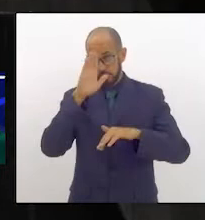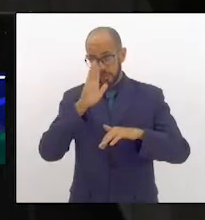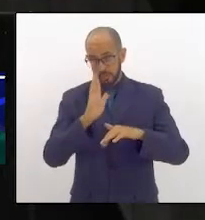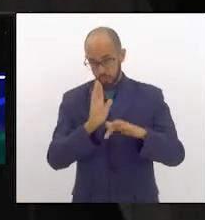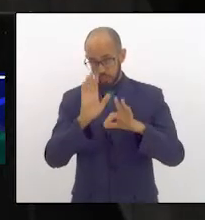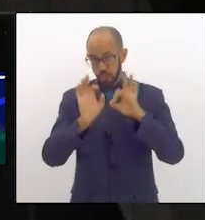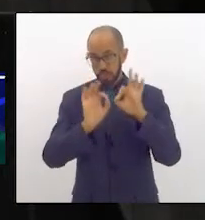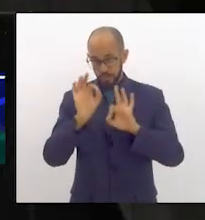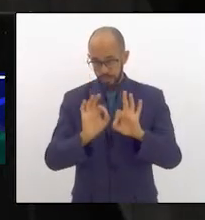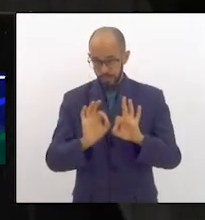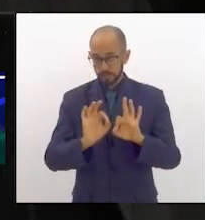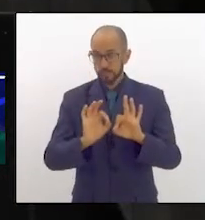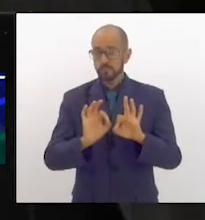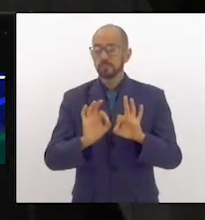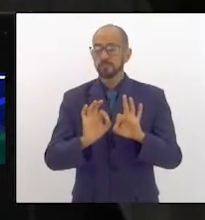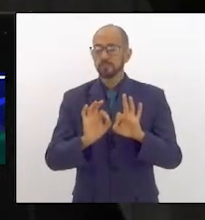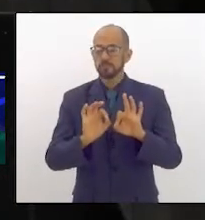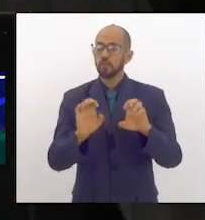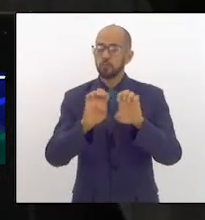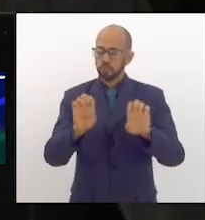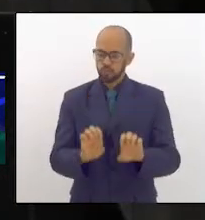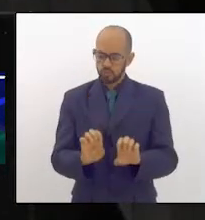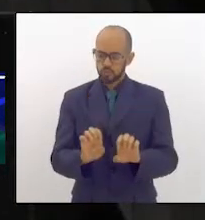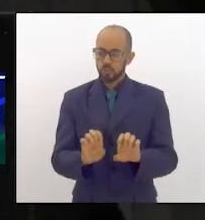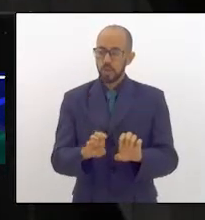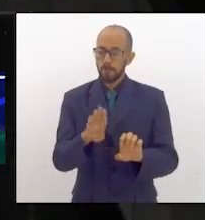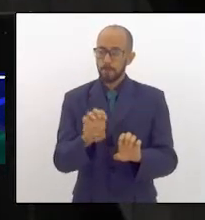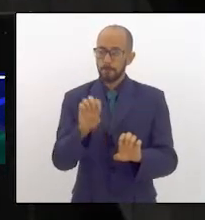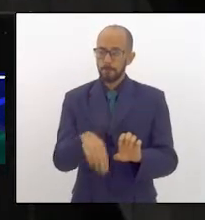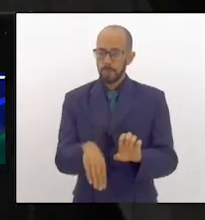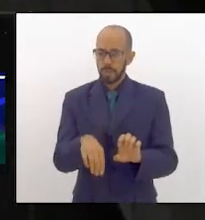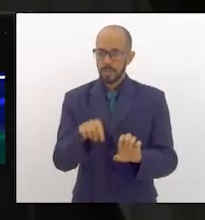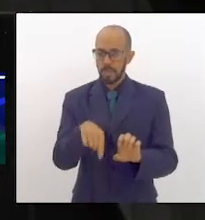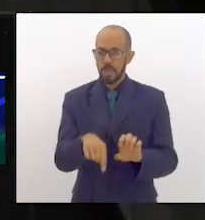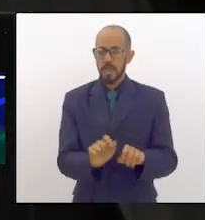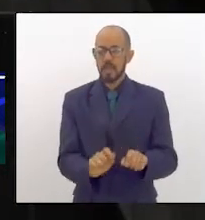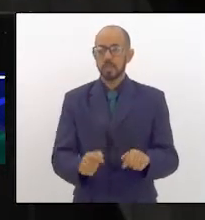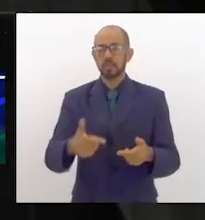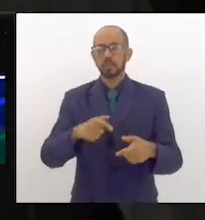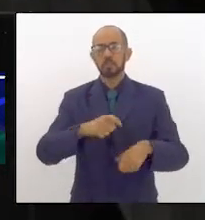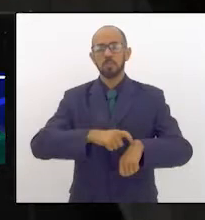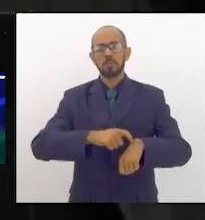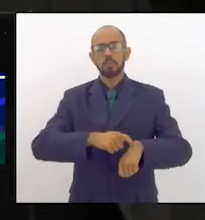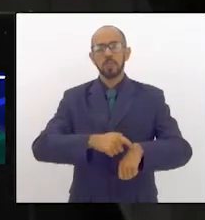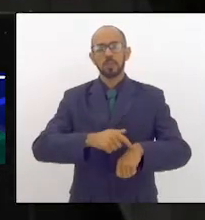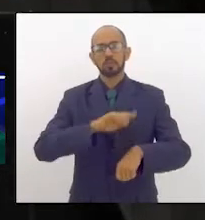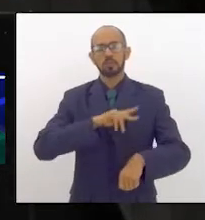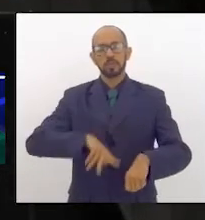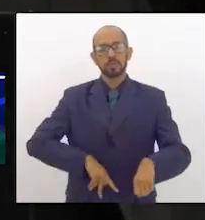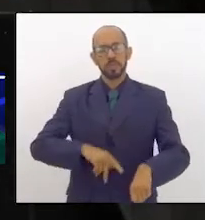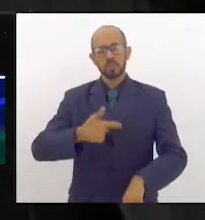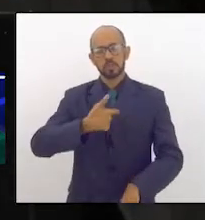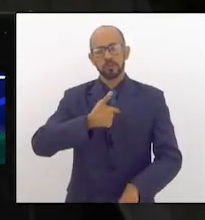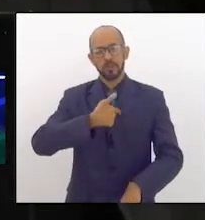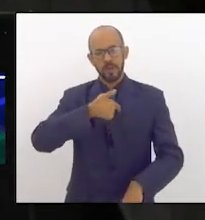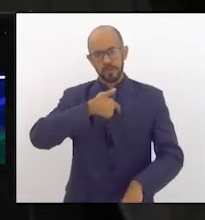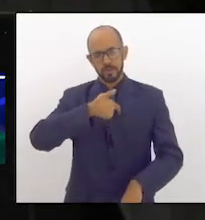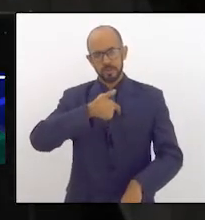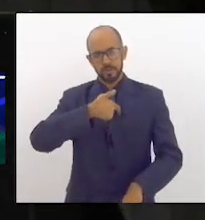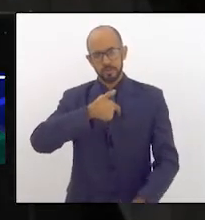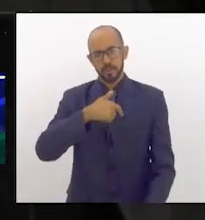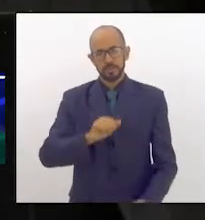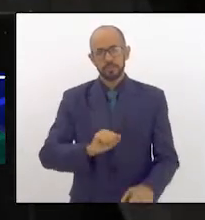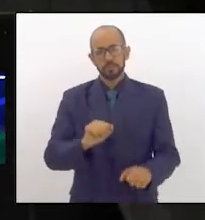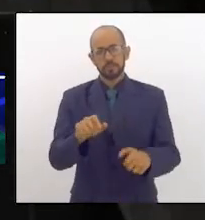organizada a mais estruturada remonta à Era Vargas remonta aprovação